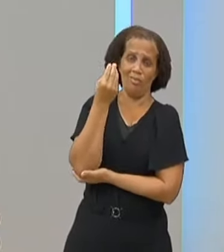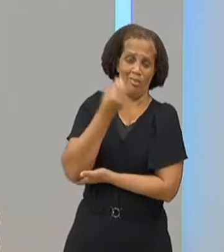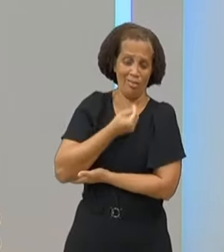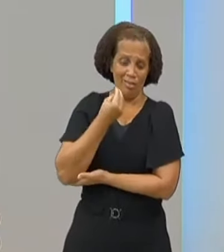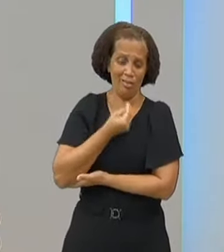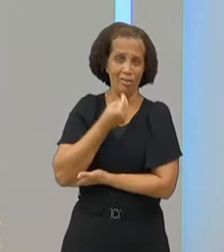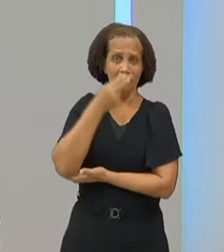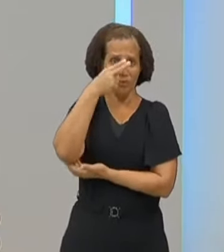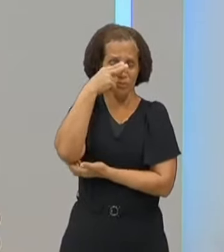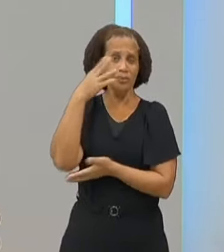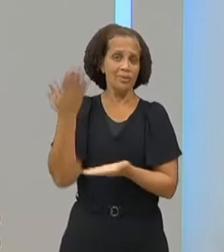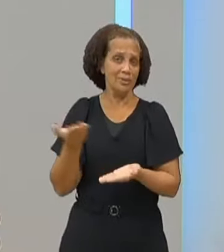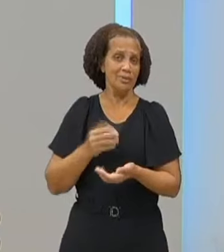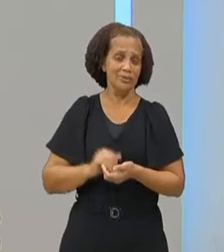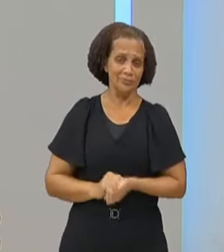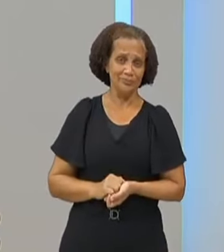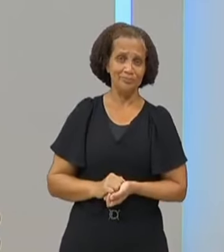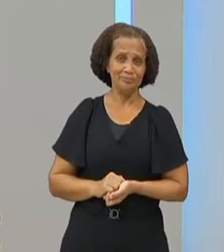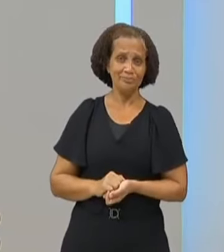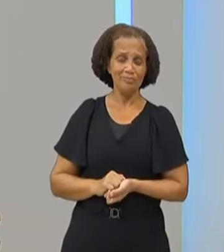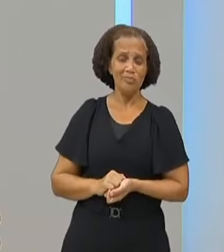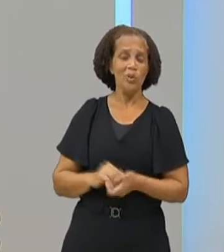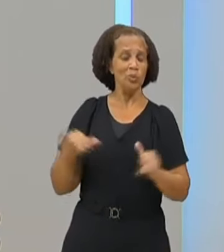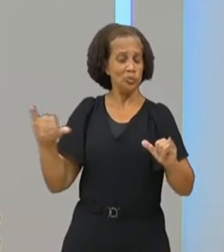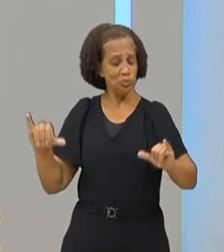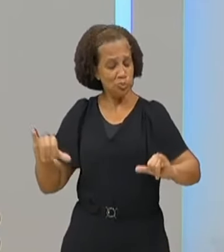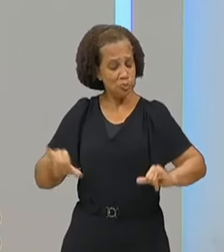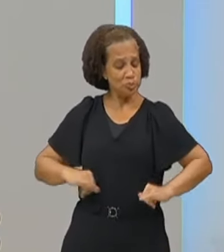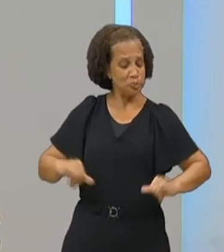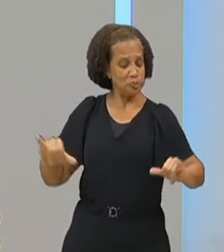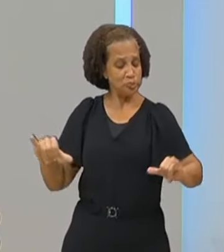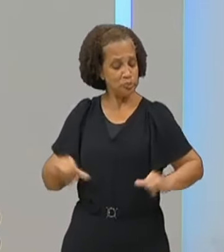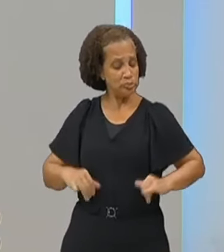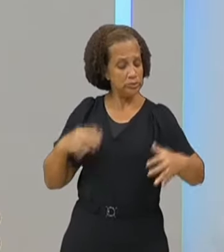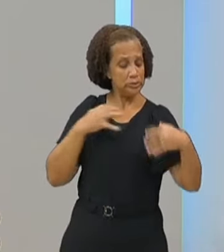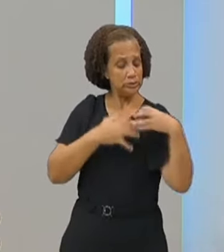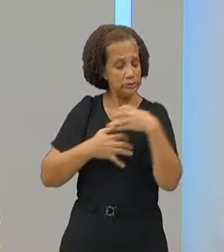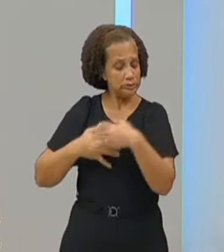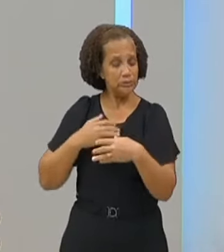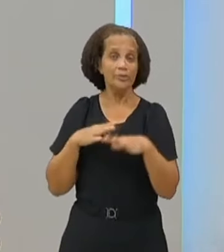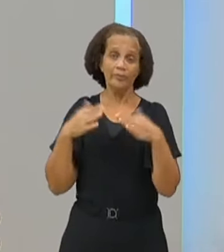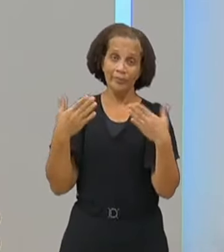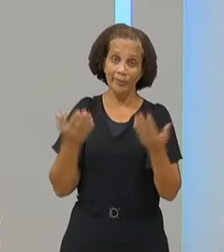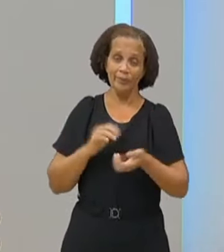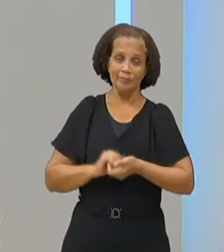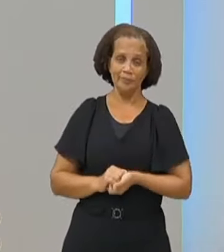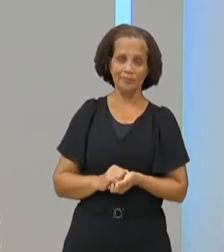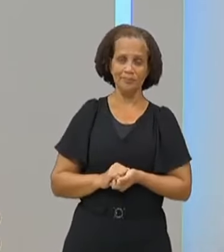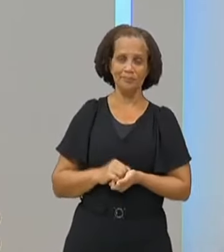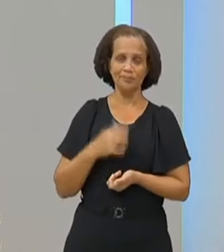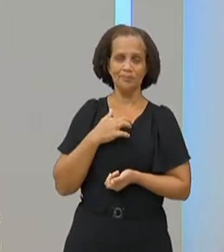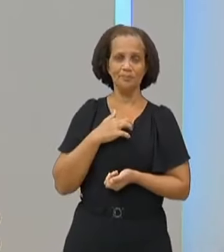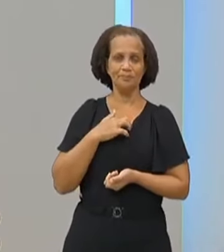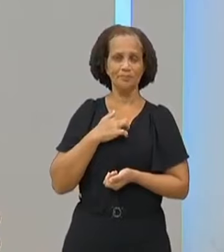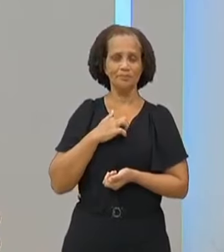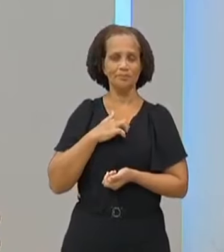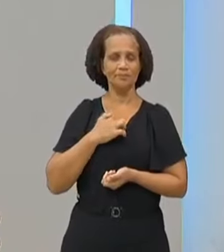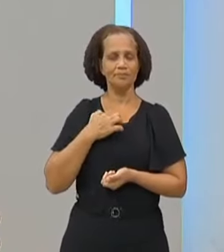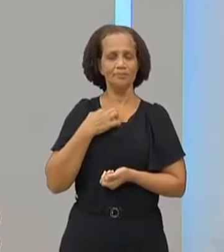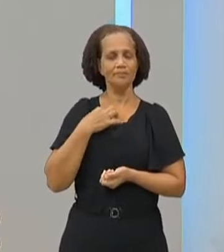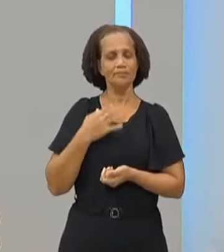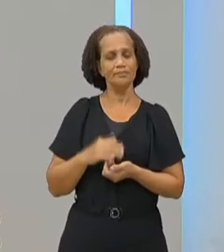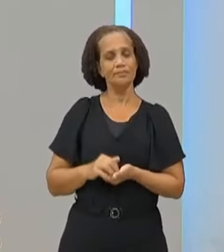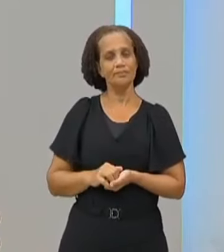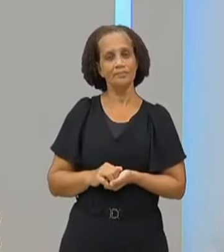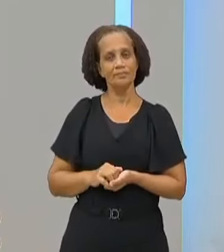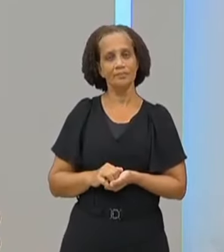cristão o sofrimento, o padecer. Paulo, escrevendo a Timóteo, na segunda carta de Paulo